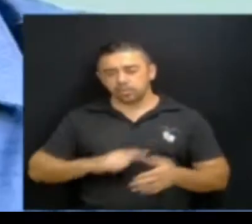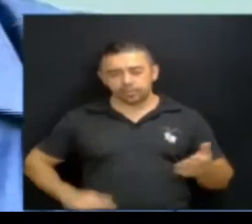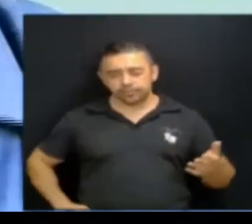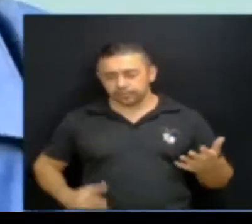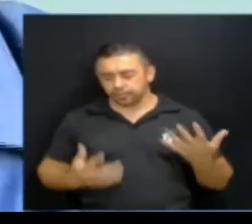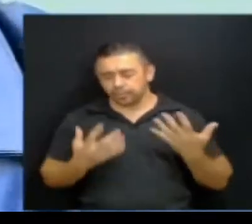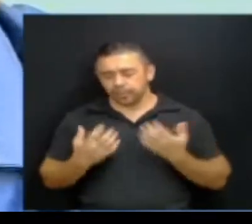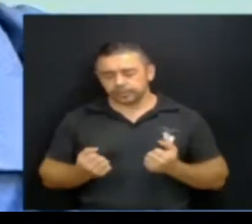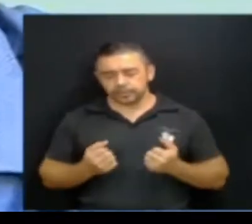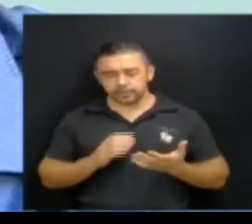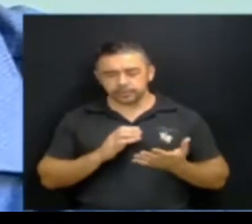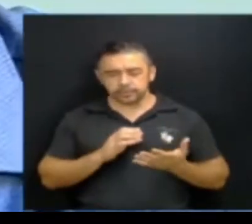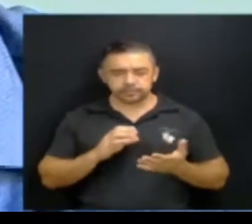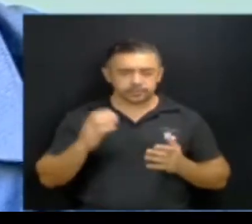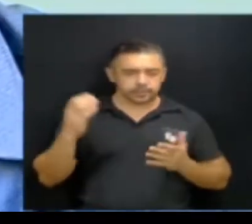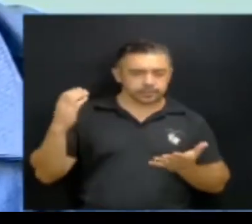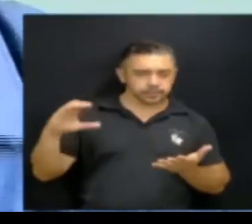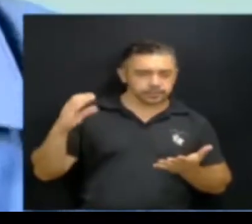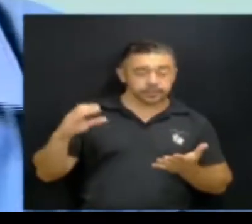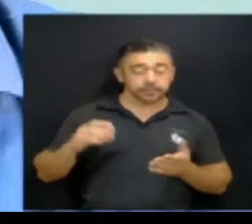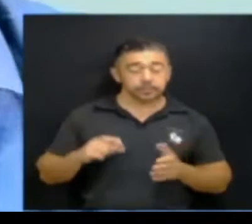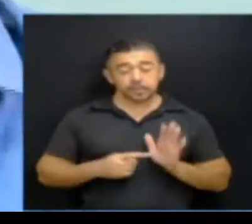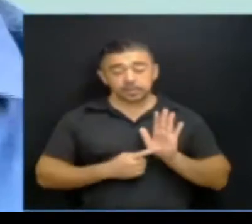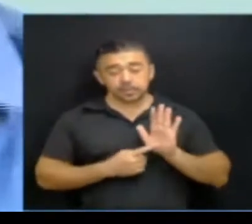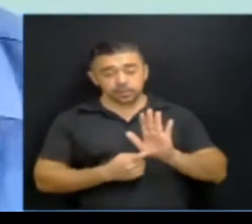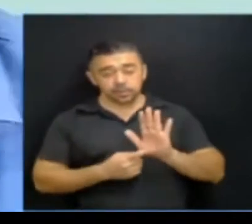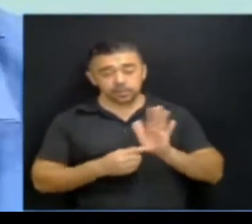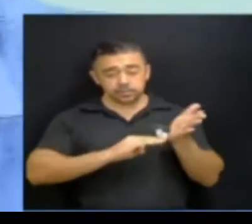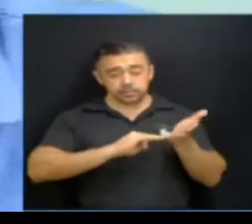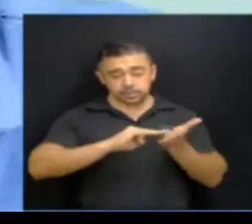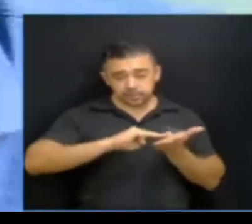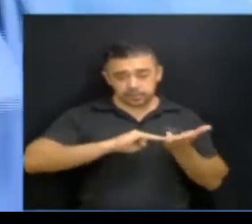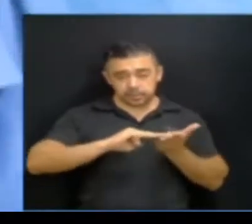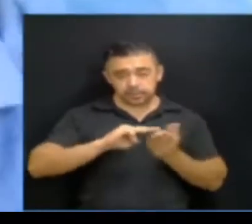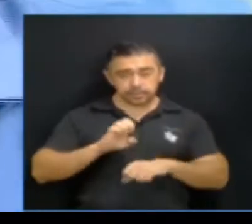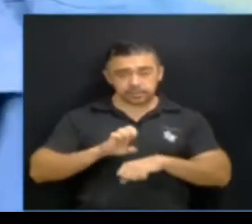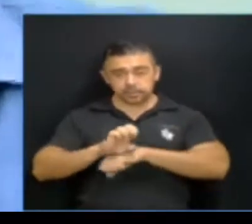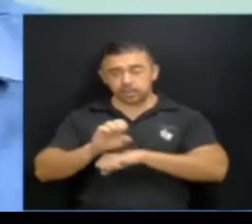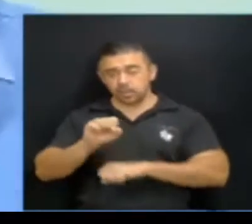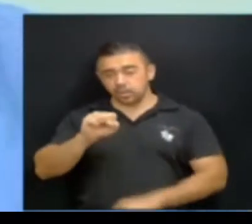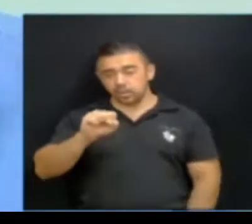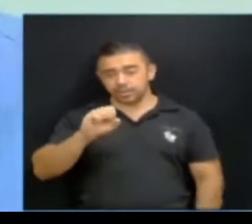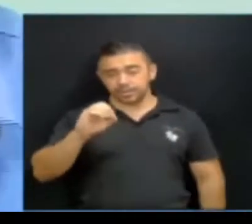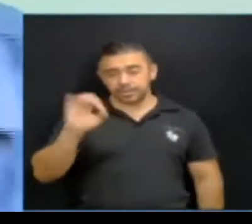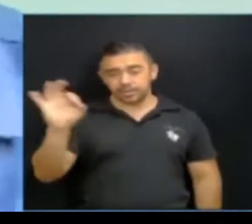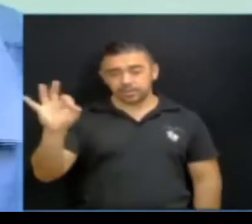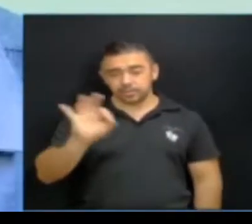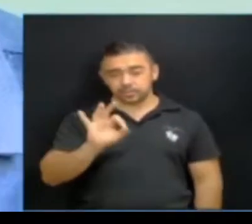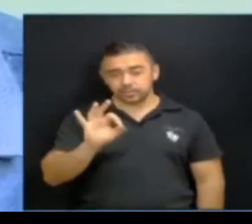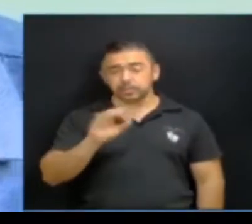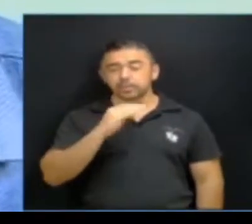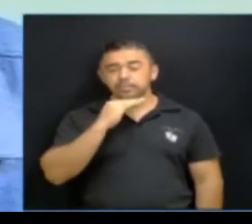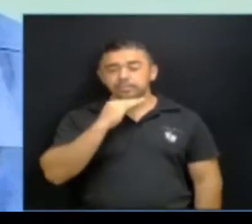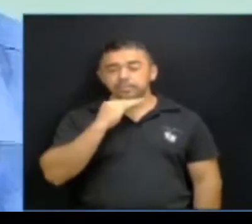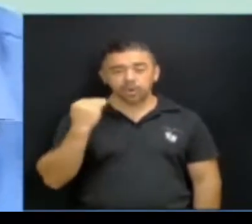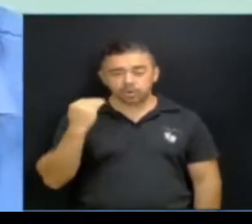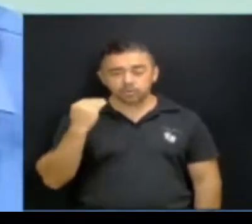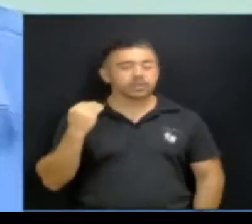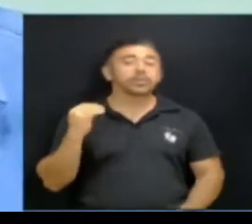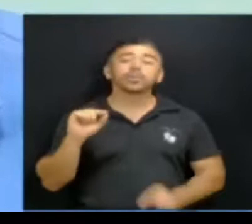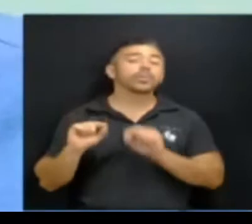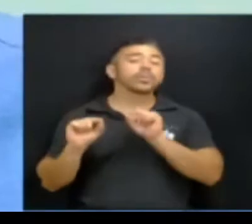que é apresentado pelas secretarias de saúde estaduais mostram que mais de 80% dos casos de mortes são